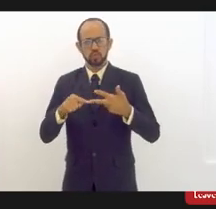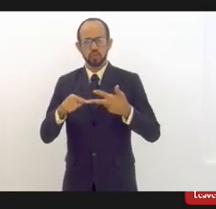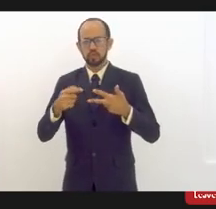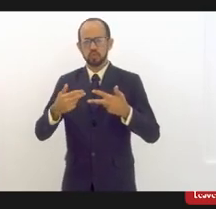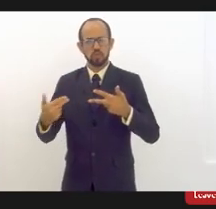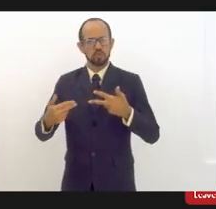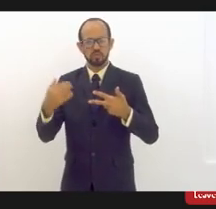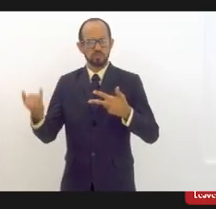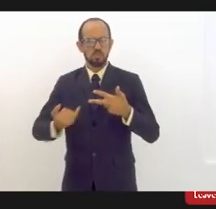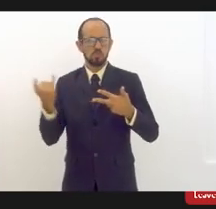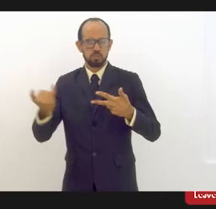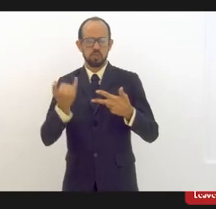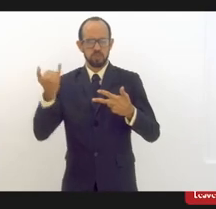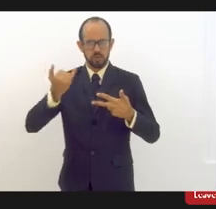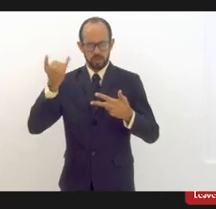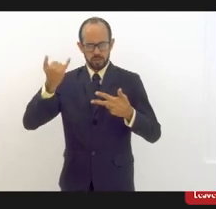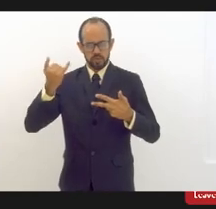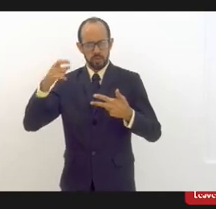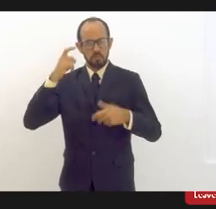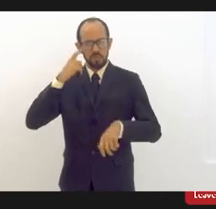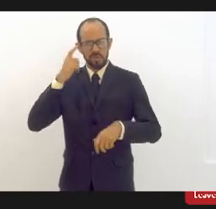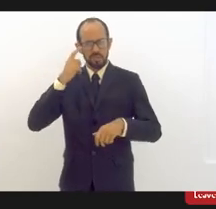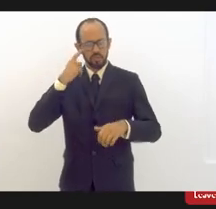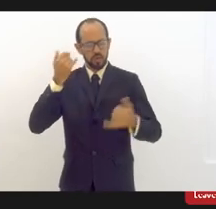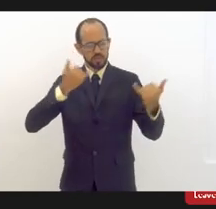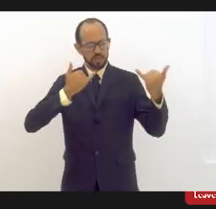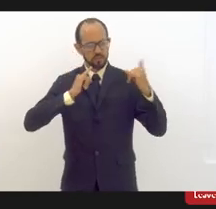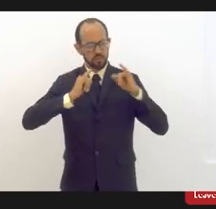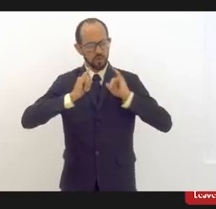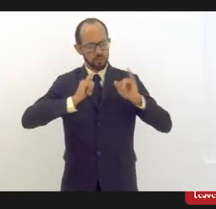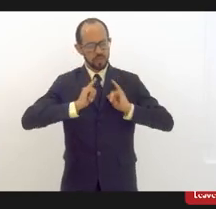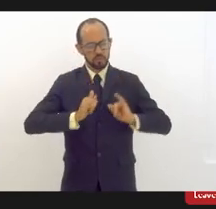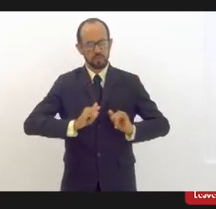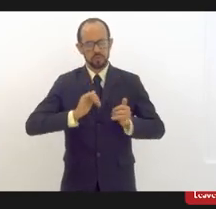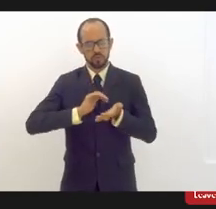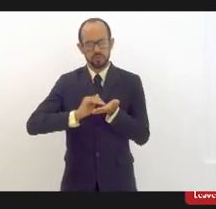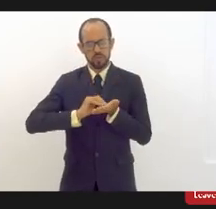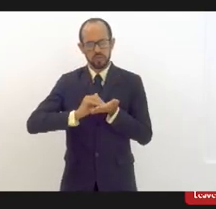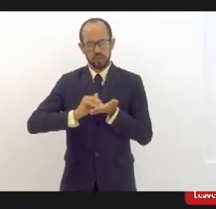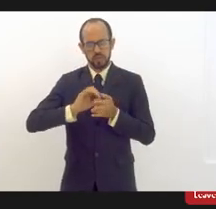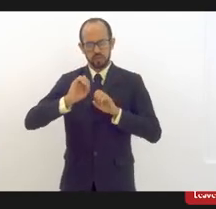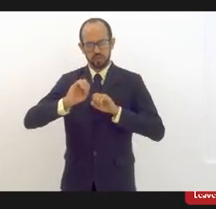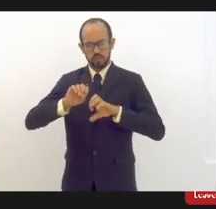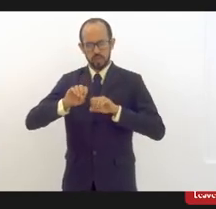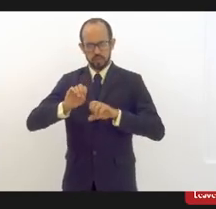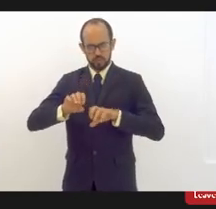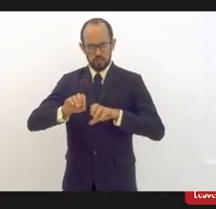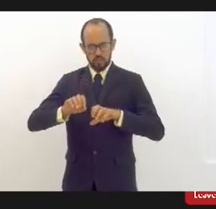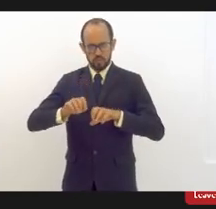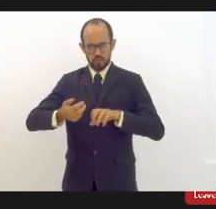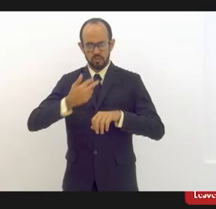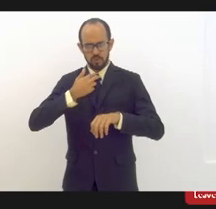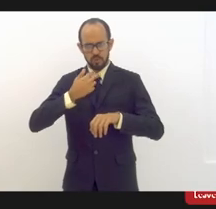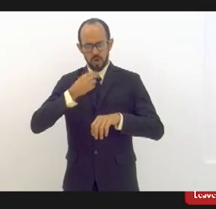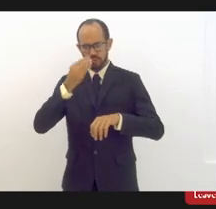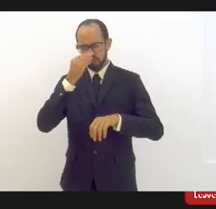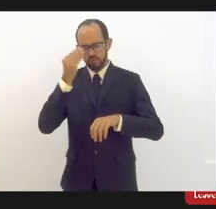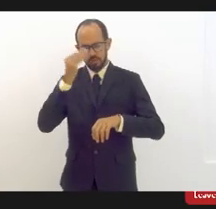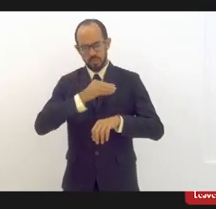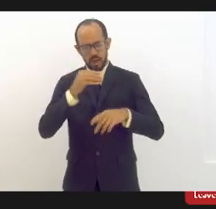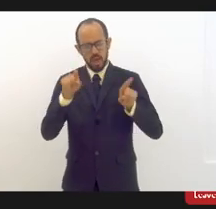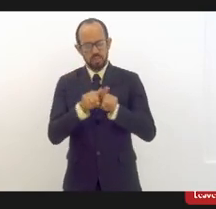fundamentais, pensando a partir dos dados que a SEDUC nos traz no dia de hoje. Não posso deixar também